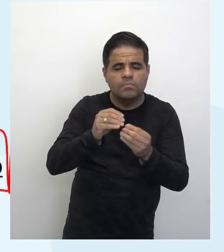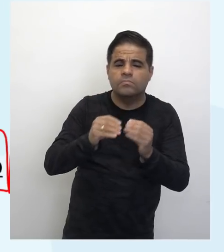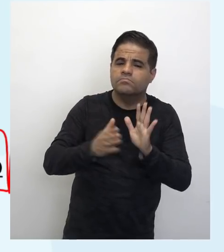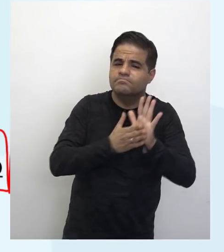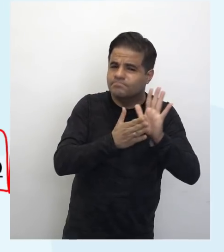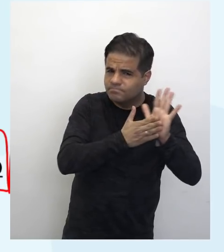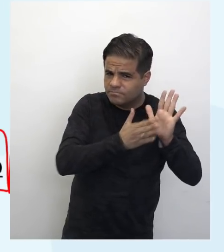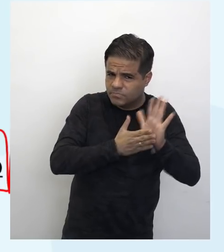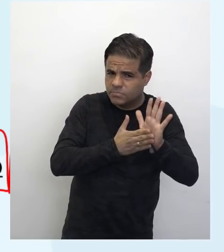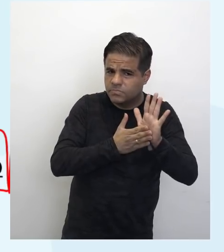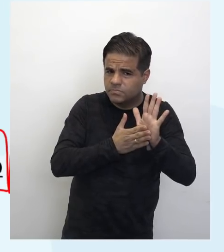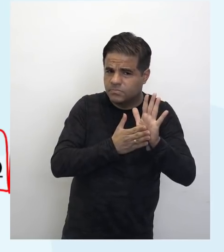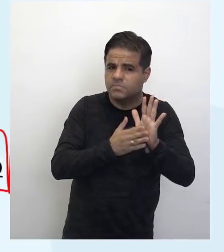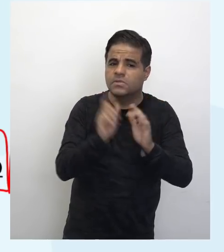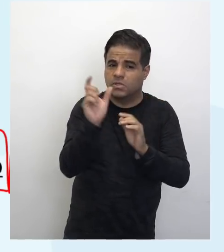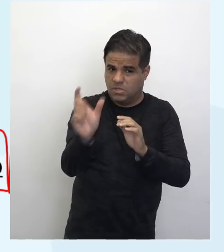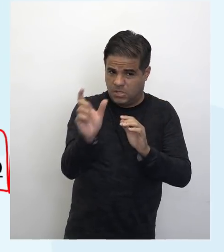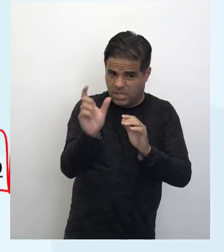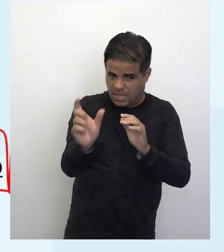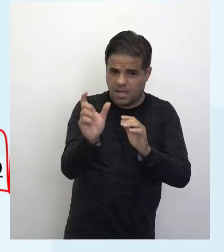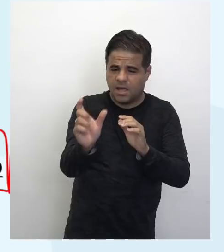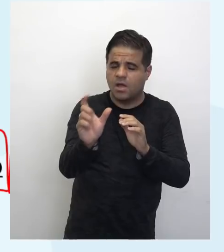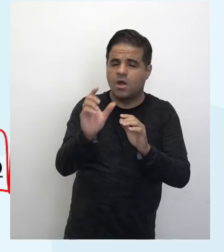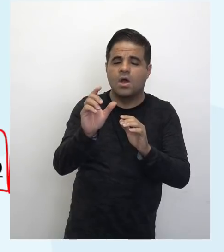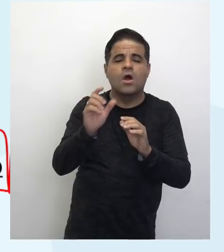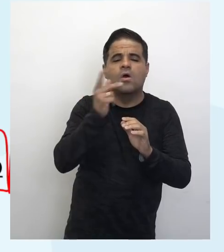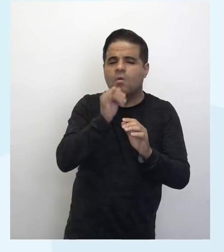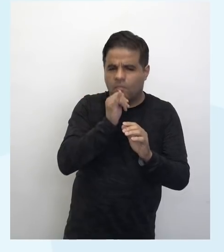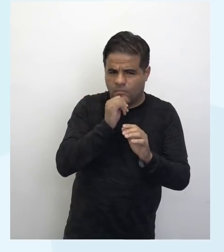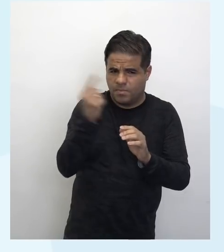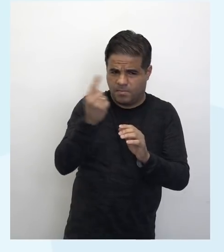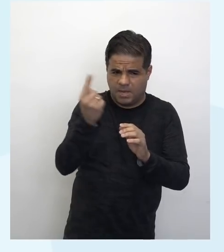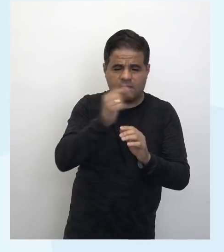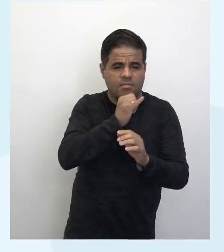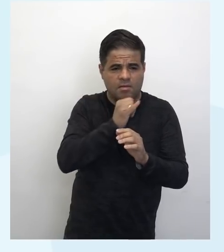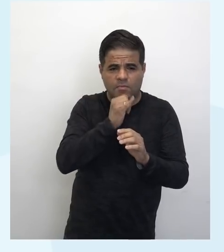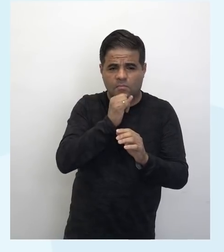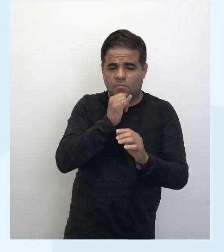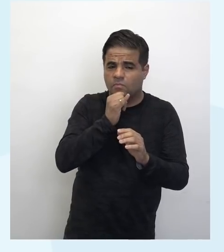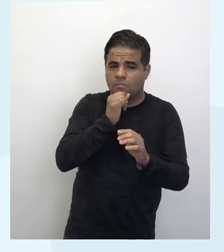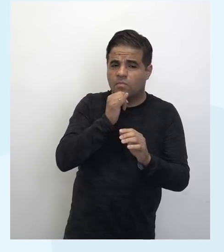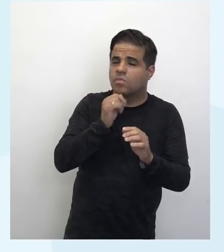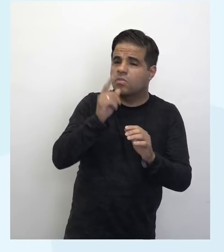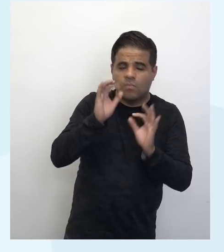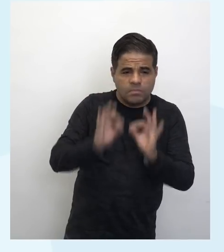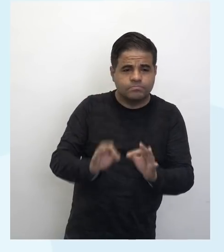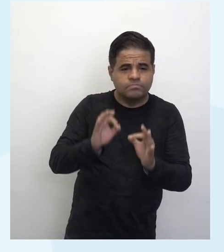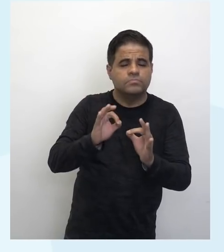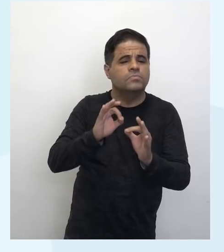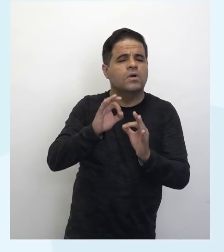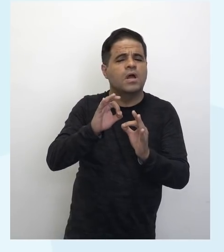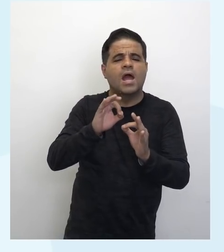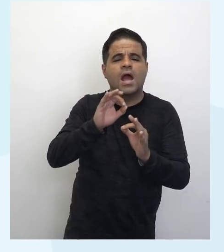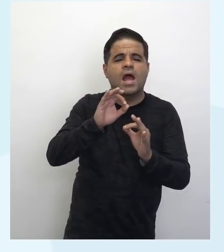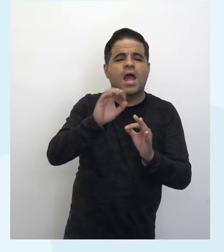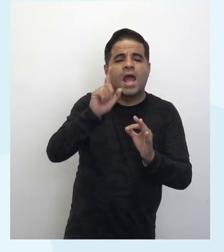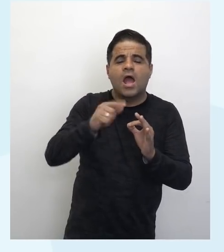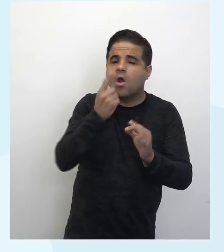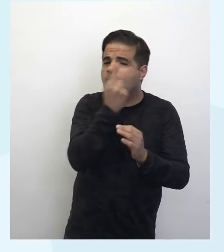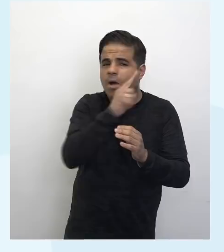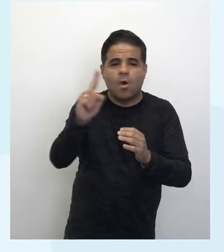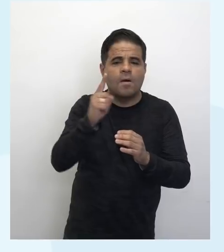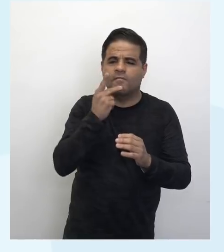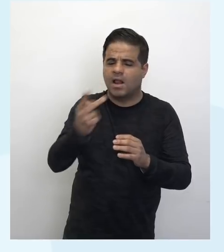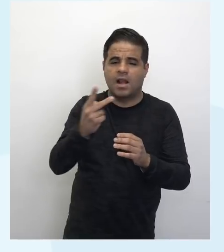Esse composto é importante. Então, vamos ao primeiro exemplo. O primeiro exemplo não é composto. É uma afirmação